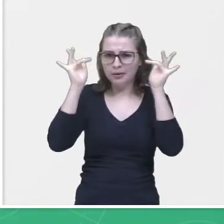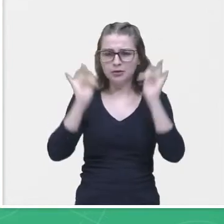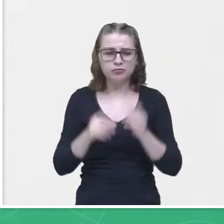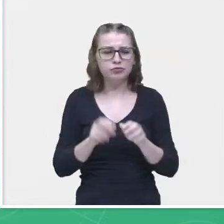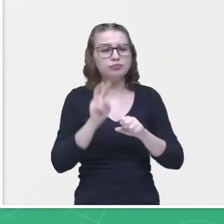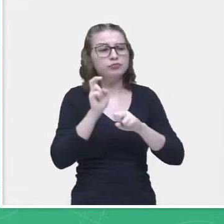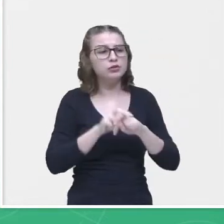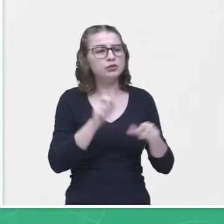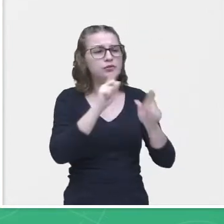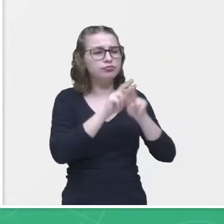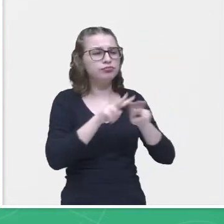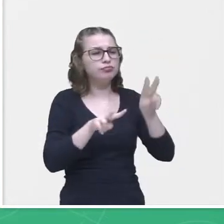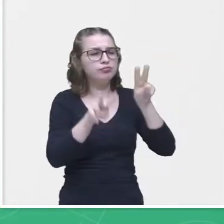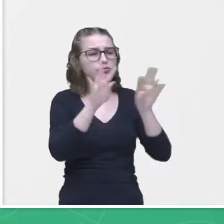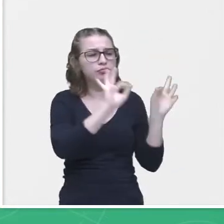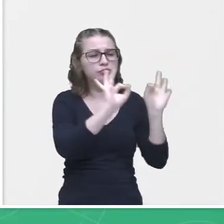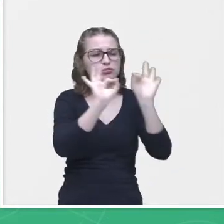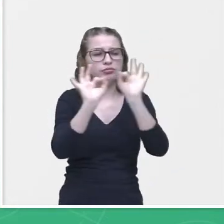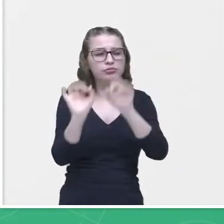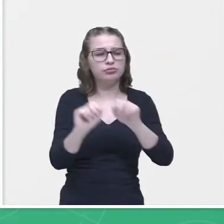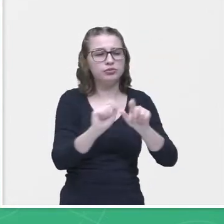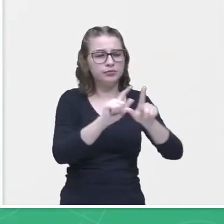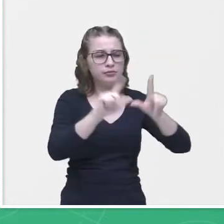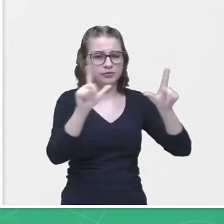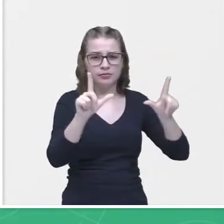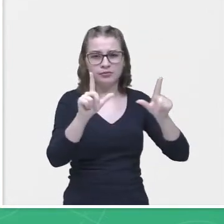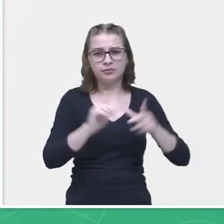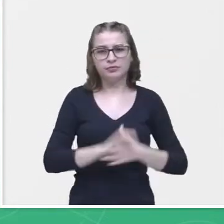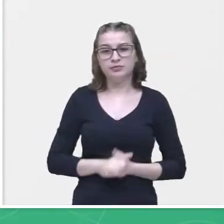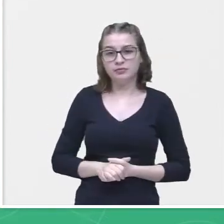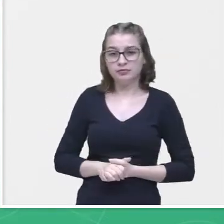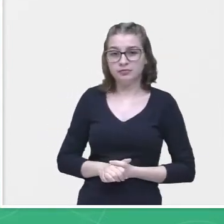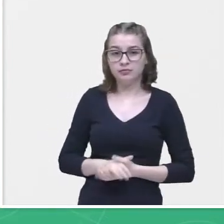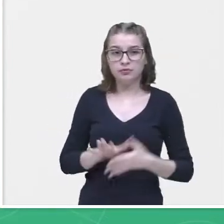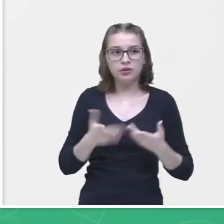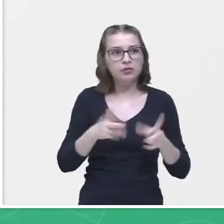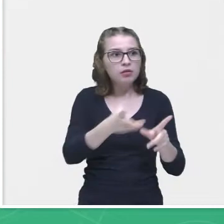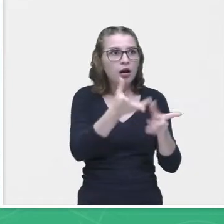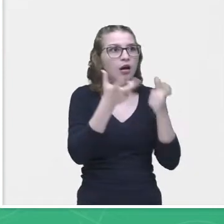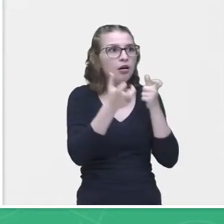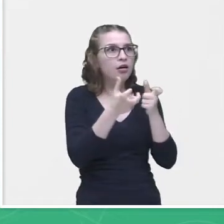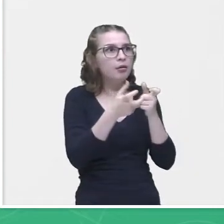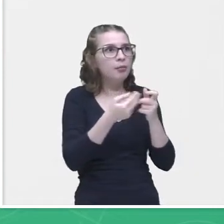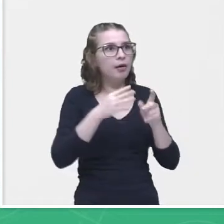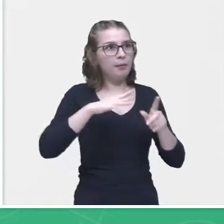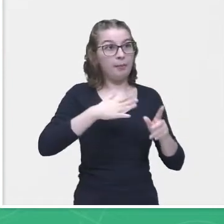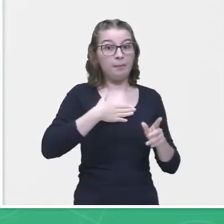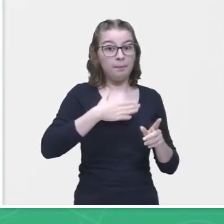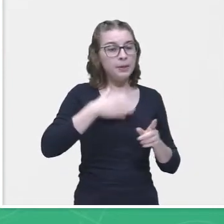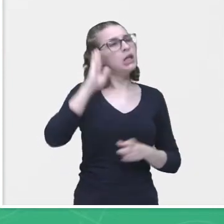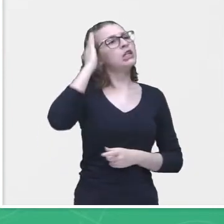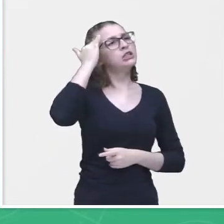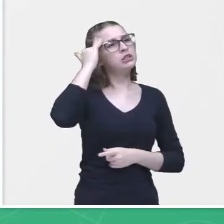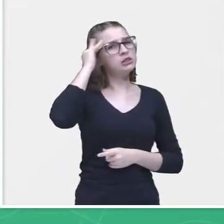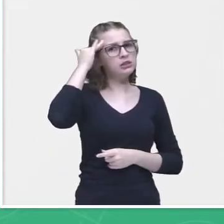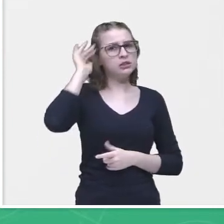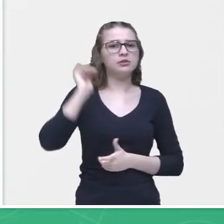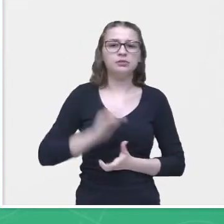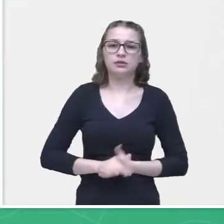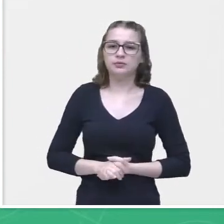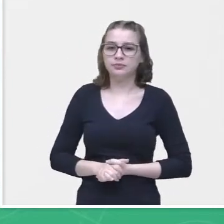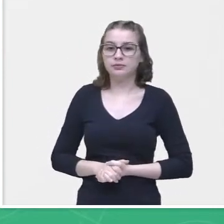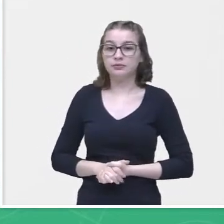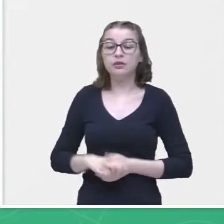as pessoas podem, dali a partir das séries, tirar diversas interpretações, não é isso? Também os gamers, não é isso?